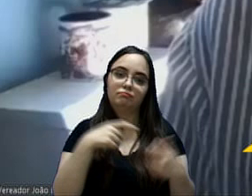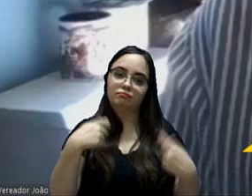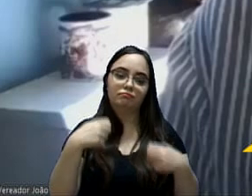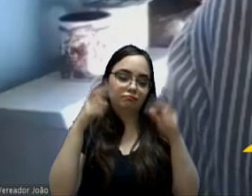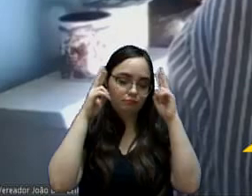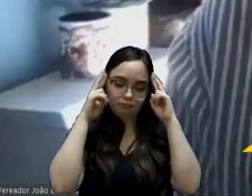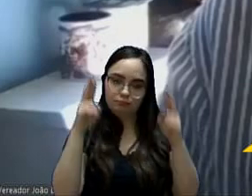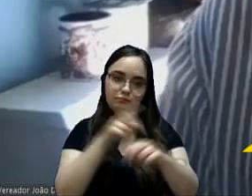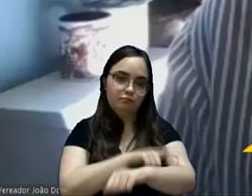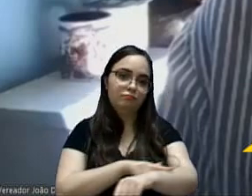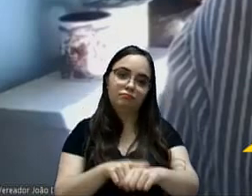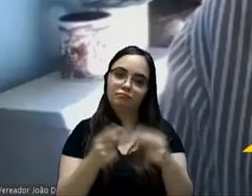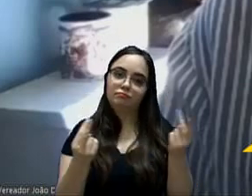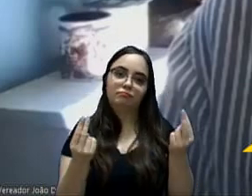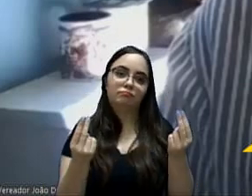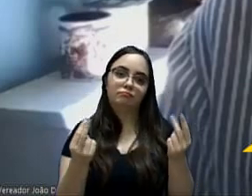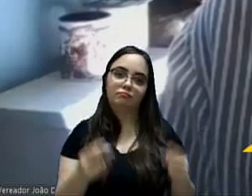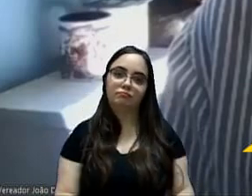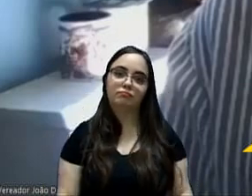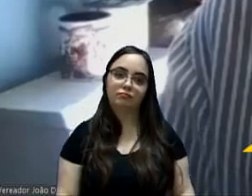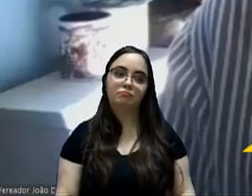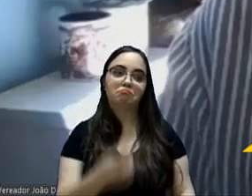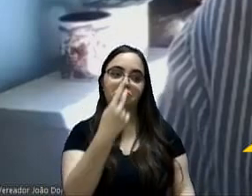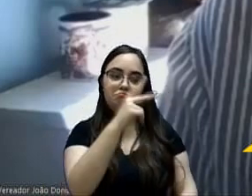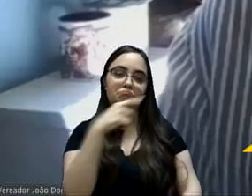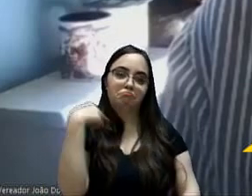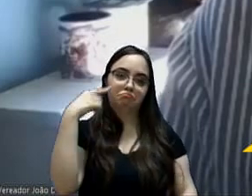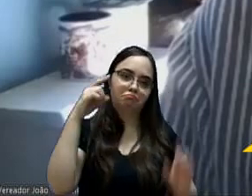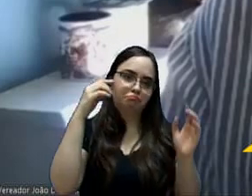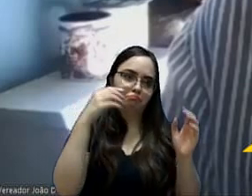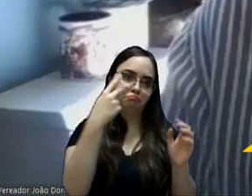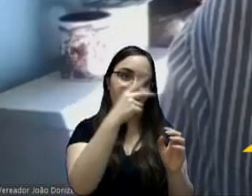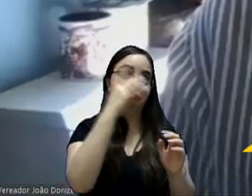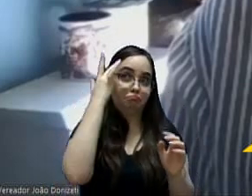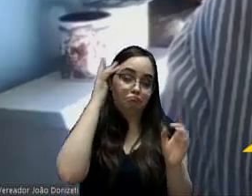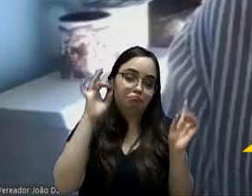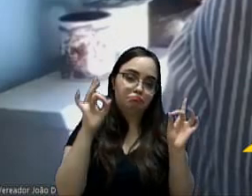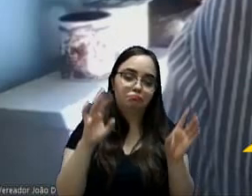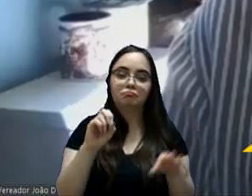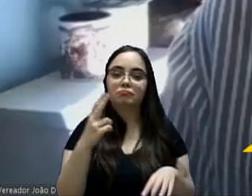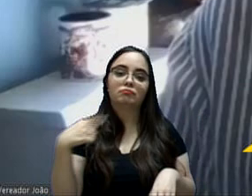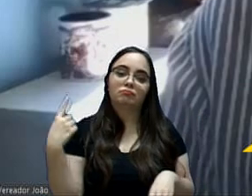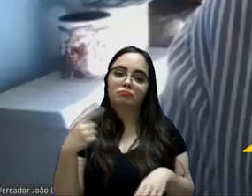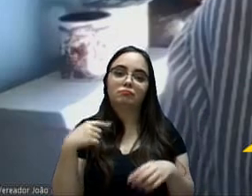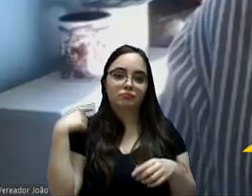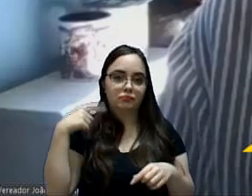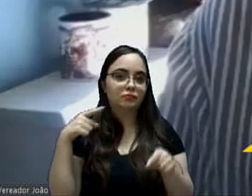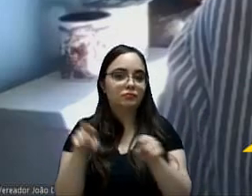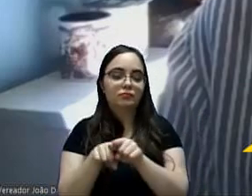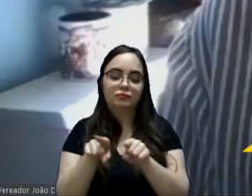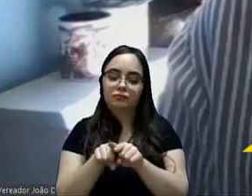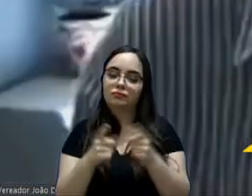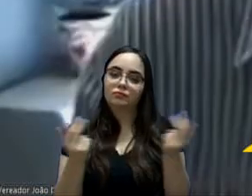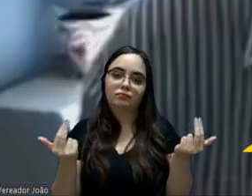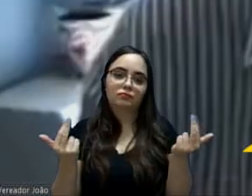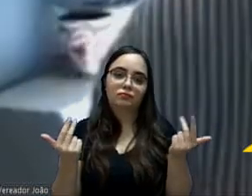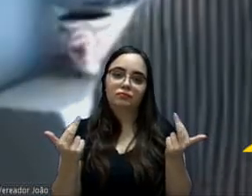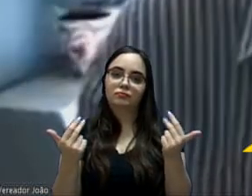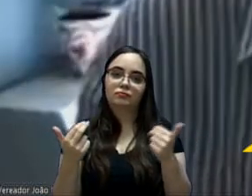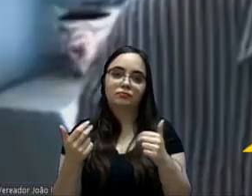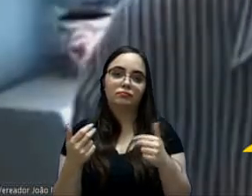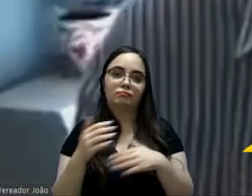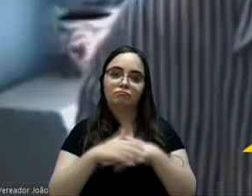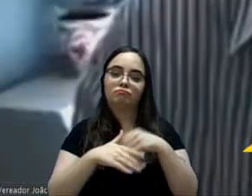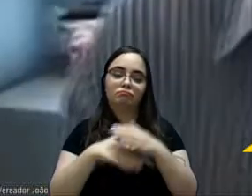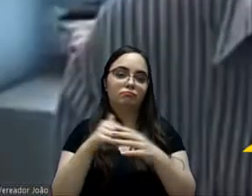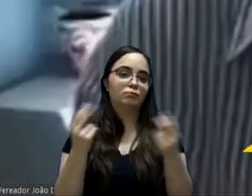respeito, tanto quanto dele, que nós respeitamos bastante. Também a nossa advogada está capacitada a nos